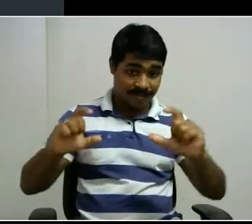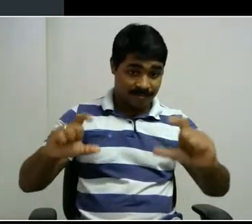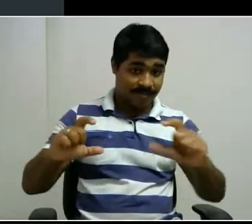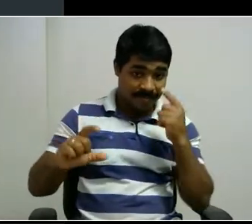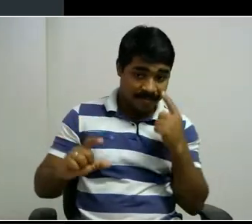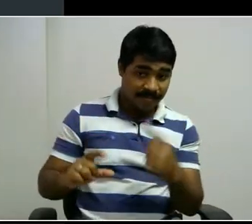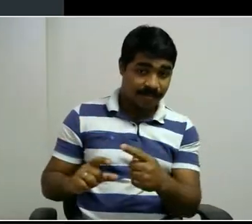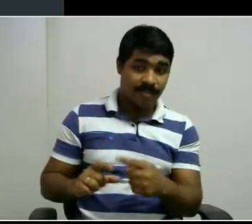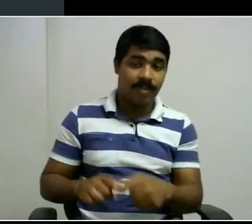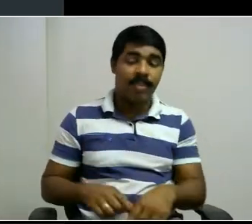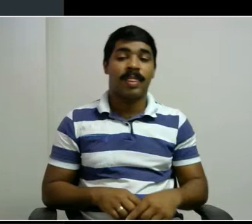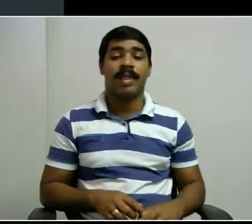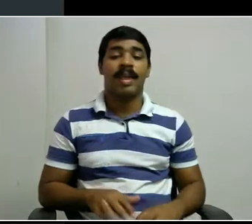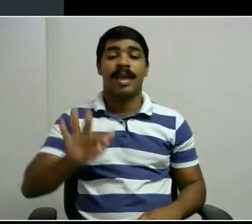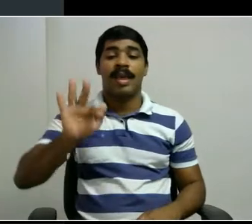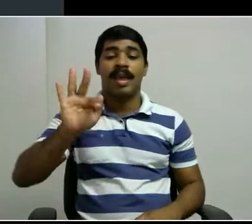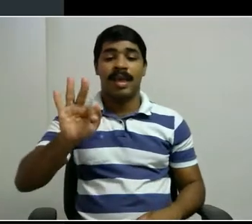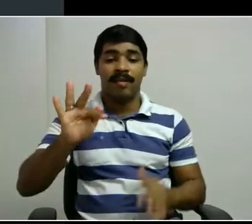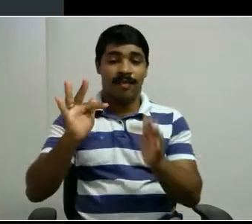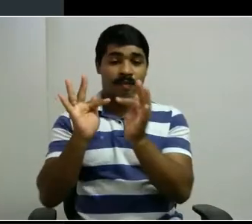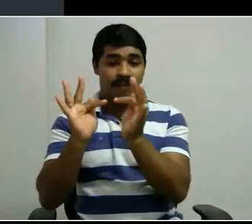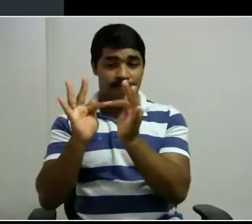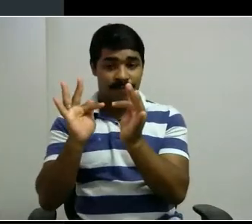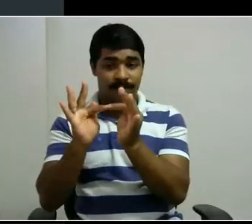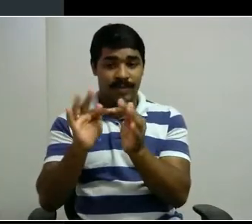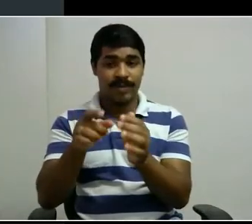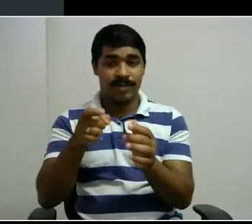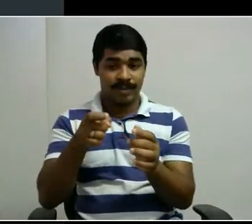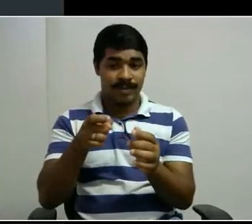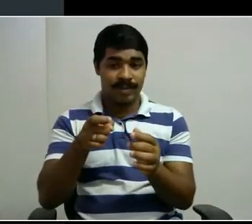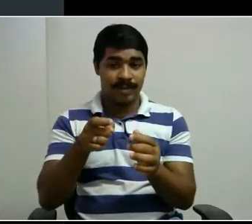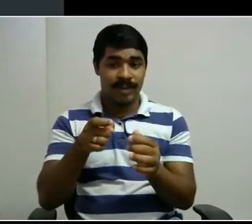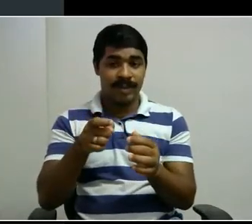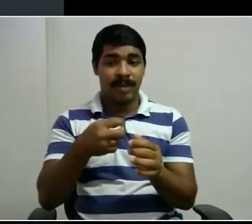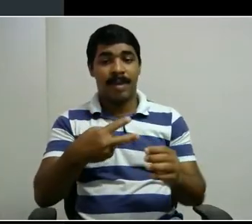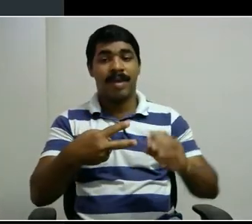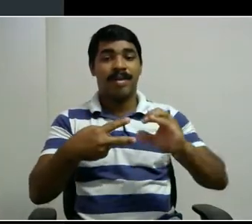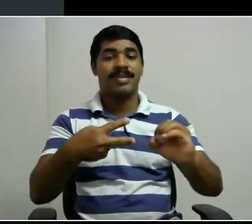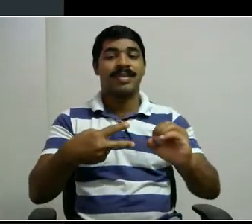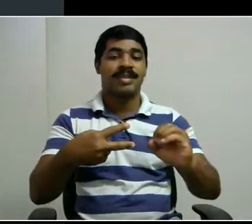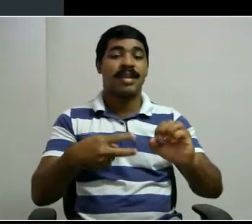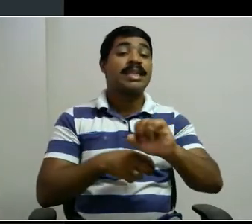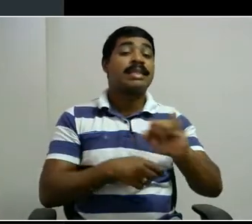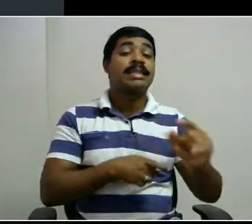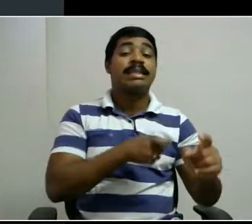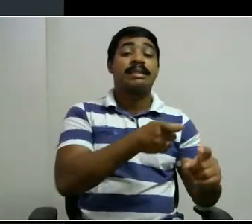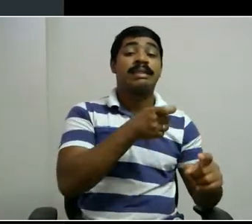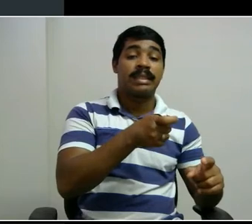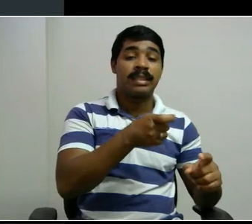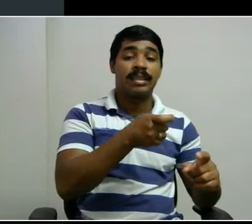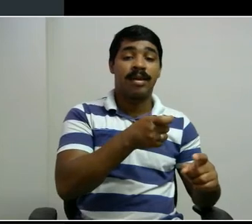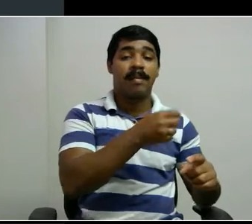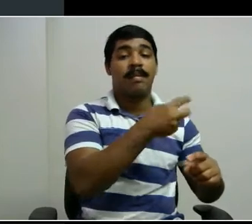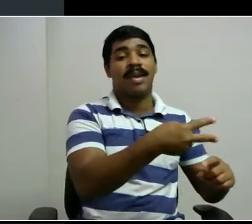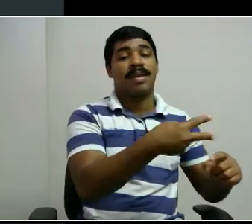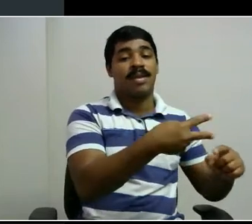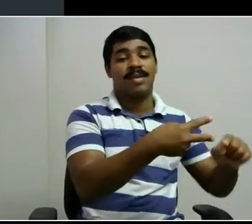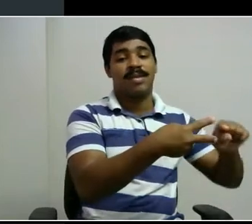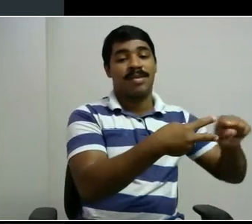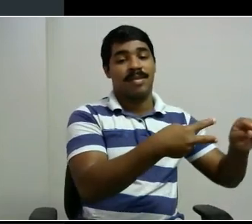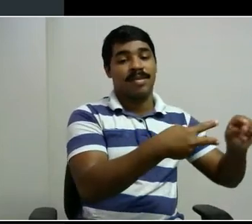F de x menor que zero, quando x for menor que menos 5.